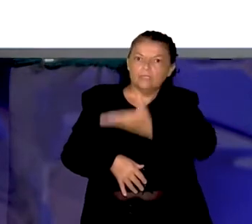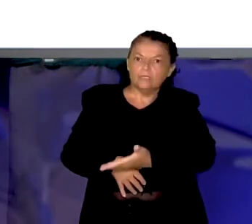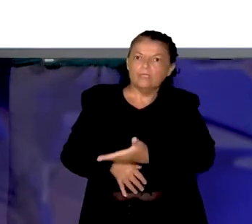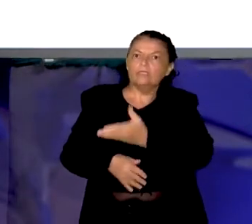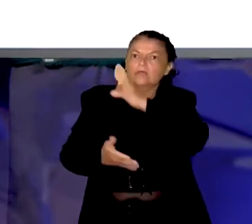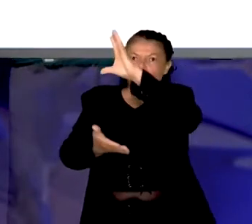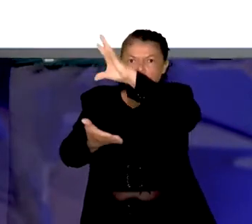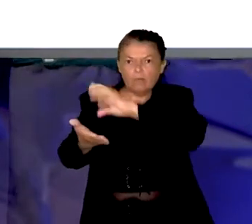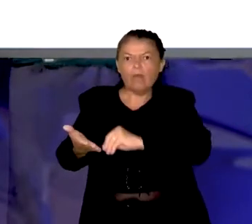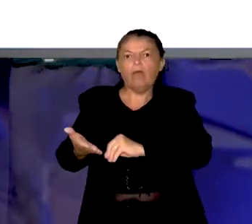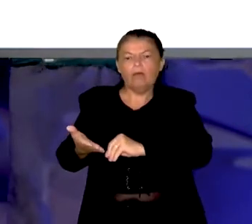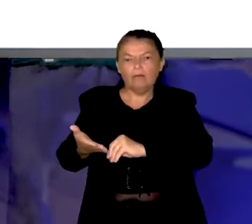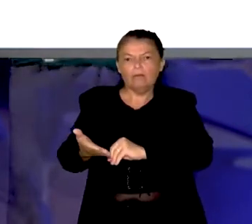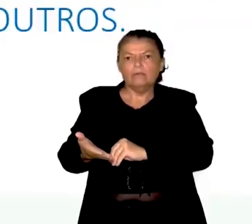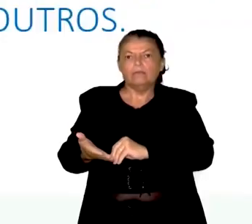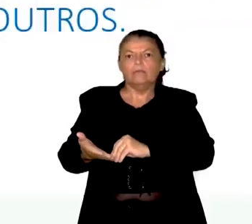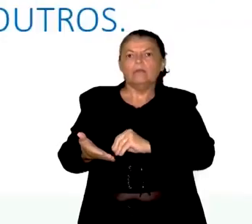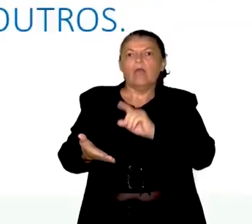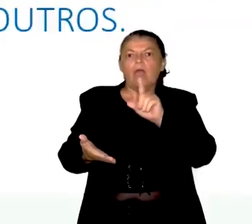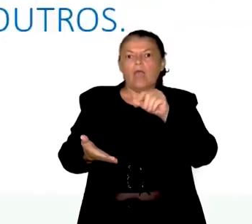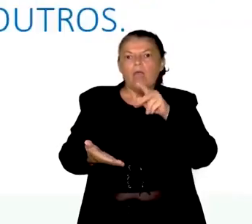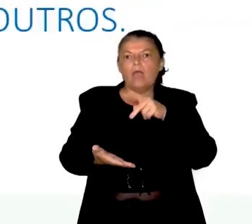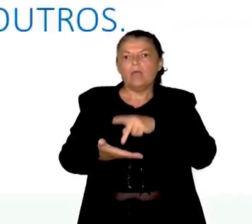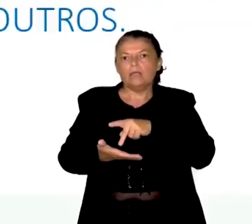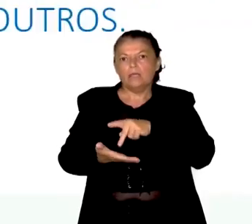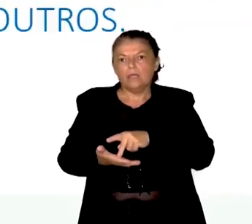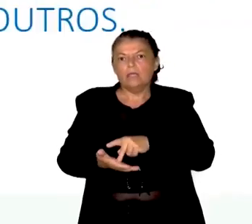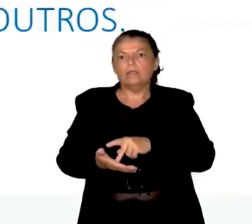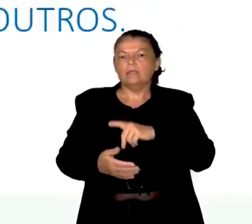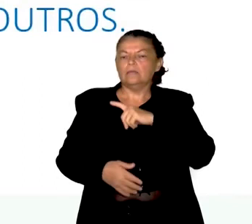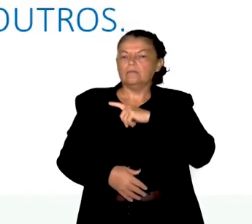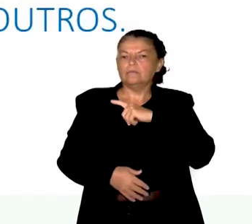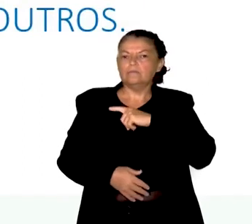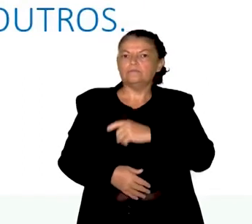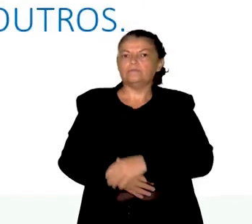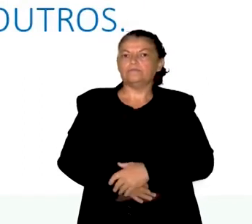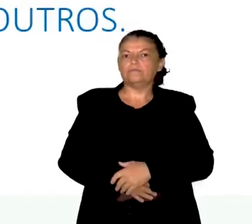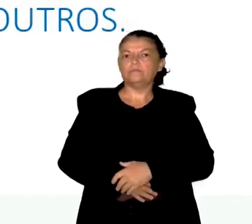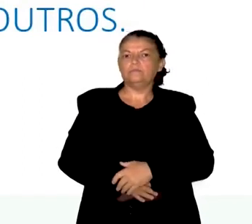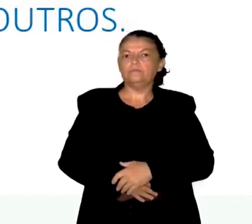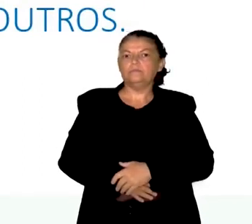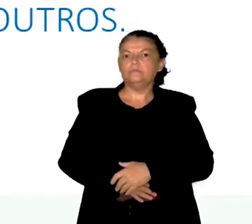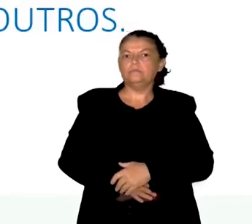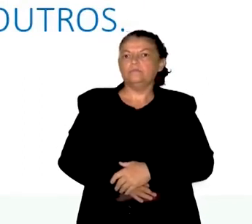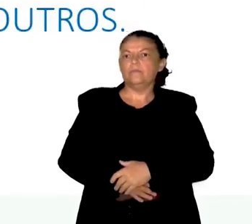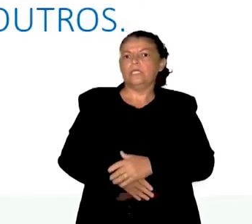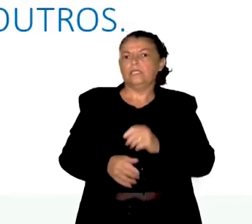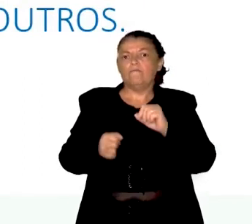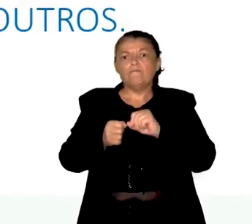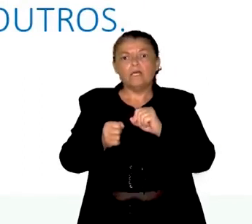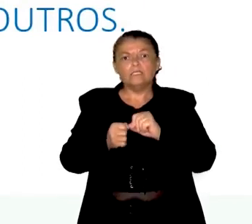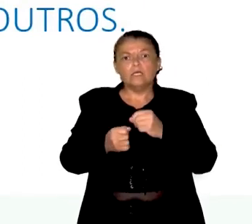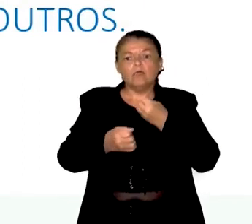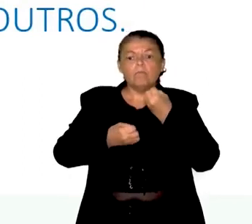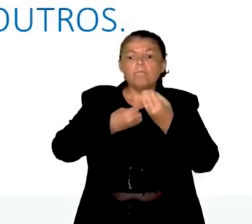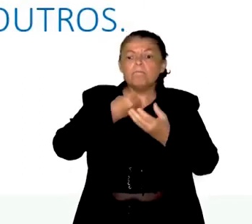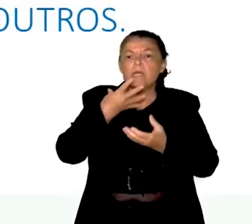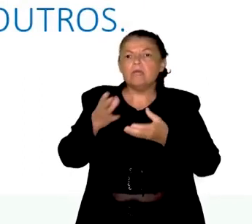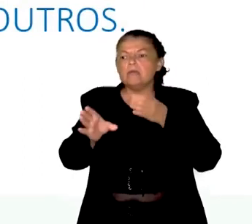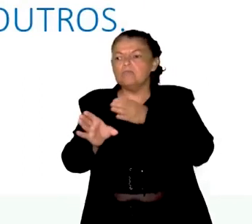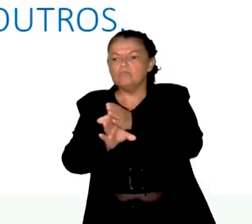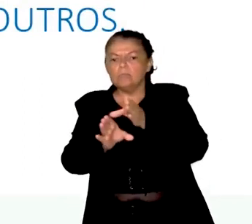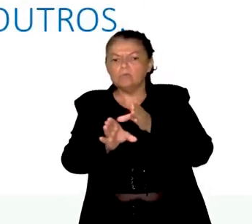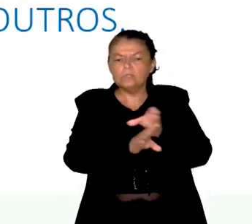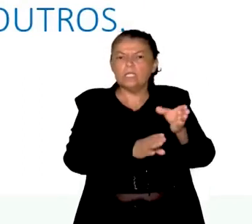boas lideranças, é aquele que atua, como já disse, em favor do bem comum. Integra as